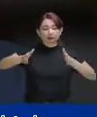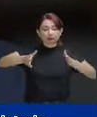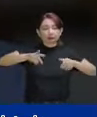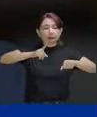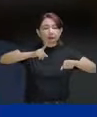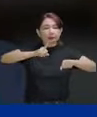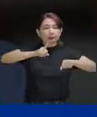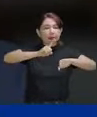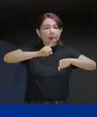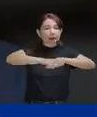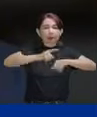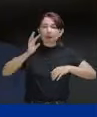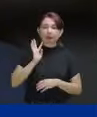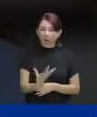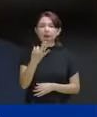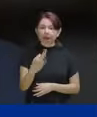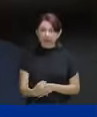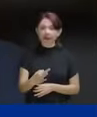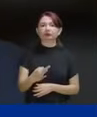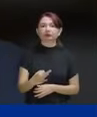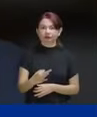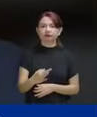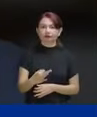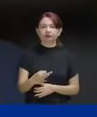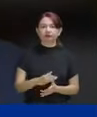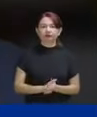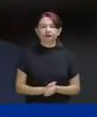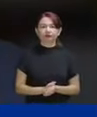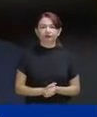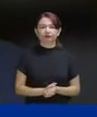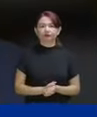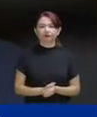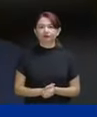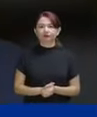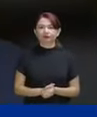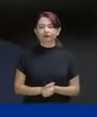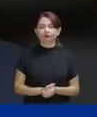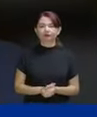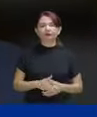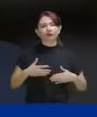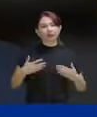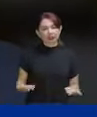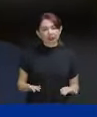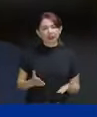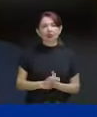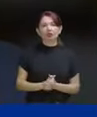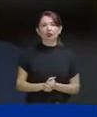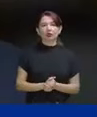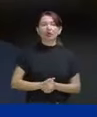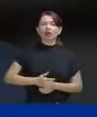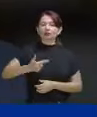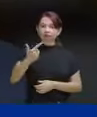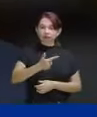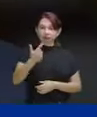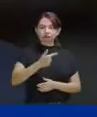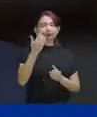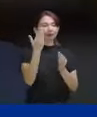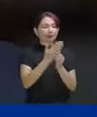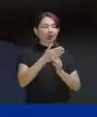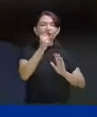legal, portanto, tempo. Conforme relatado, cuidam-se de segundos embargos de